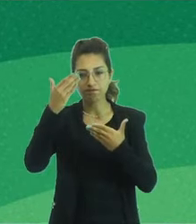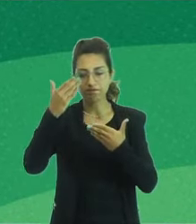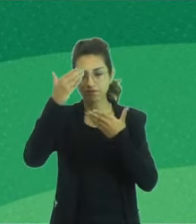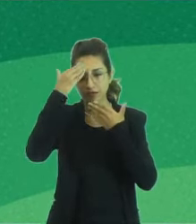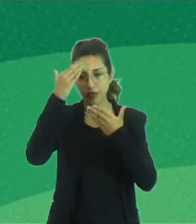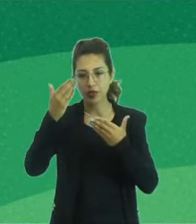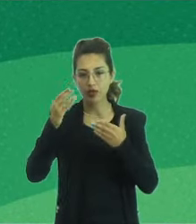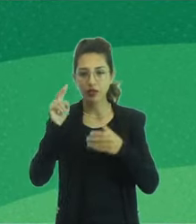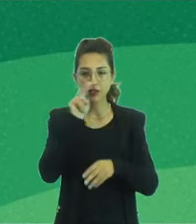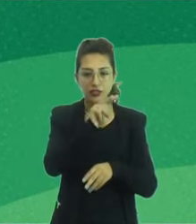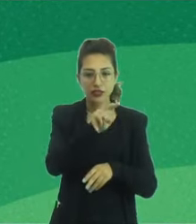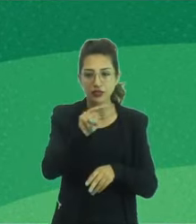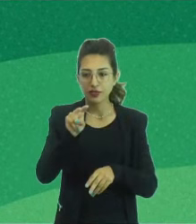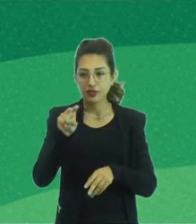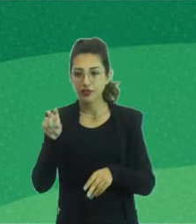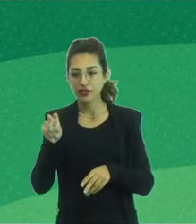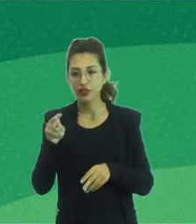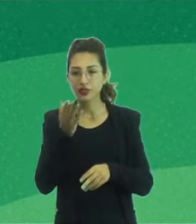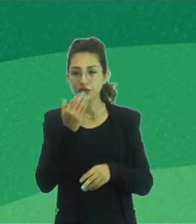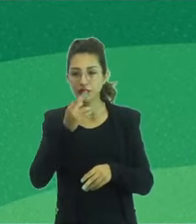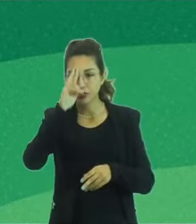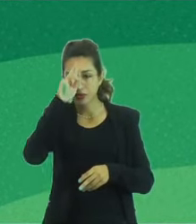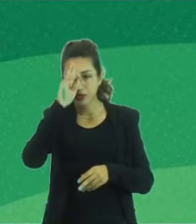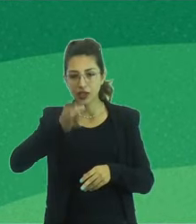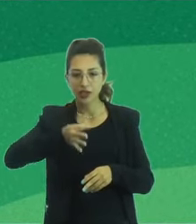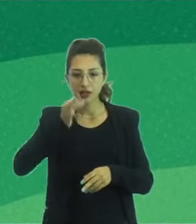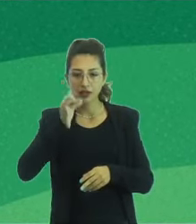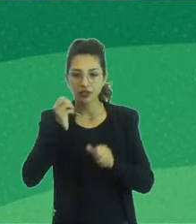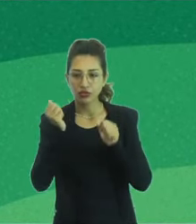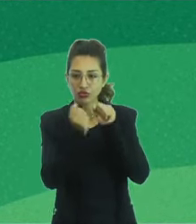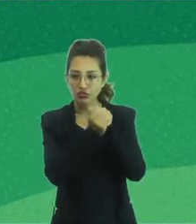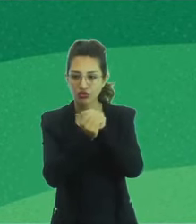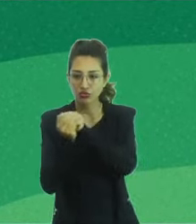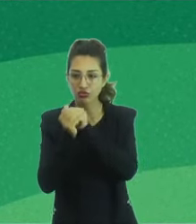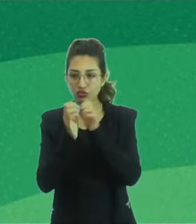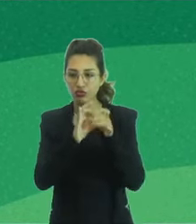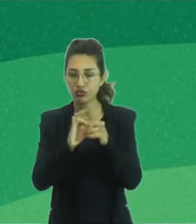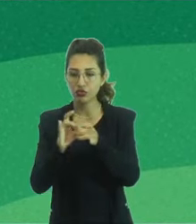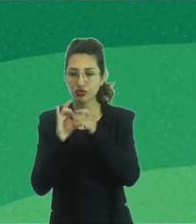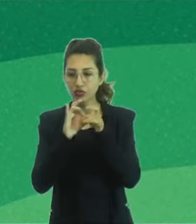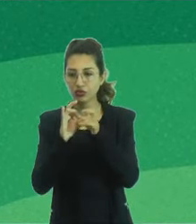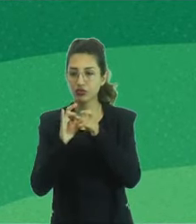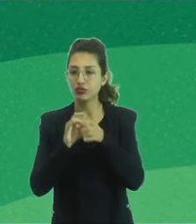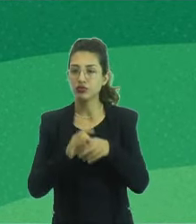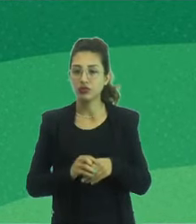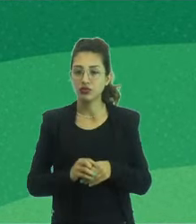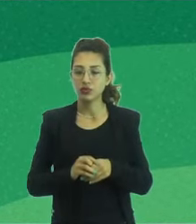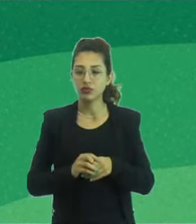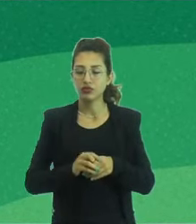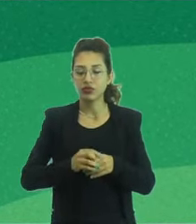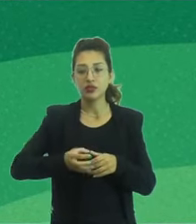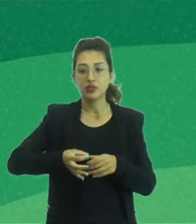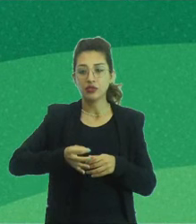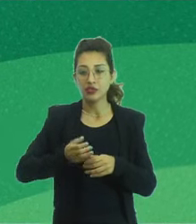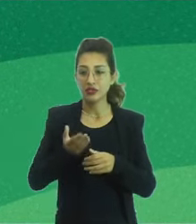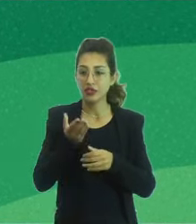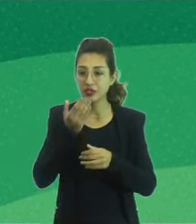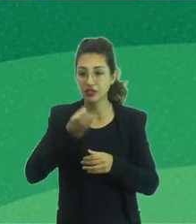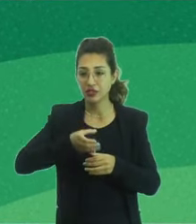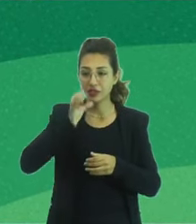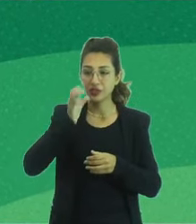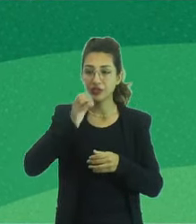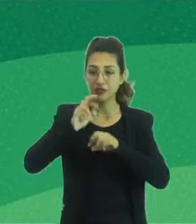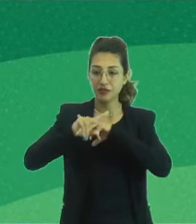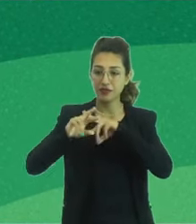por estar aqui olhando vocês grato por ter almoçado com vocês tomado café da manhã com vocês bebido muito mais do que eu deveria com vocês